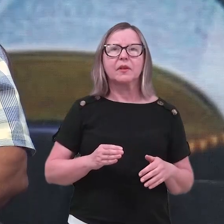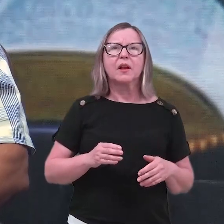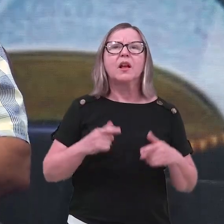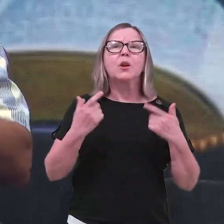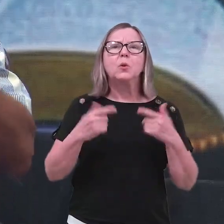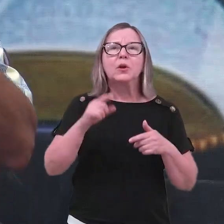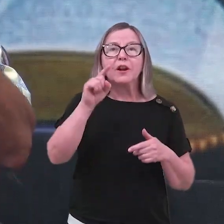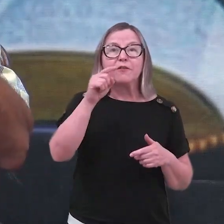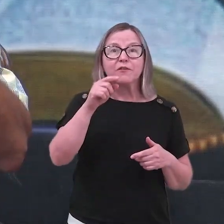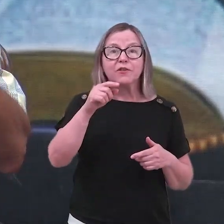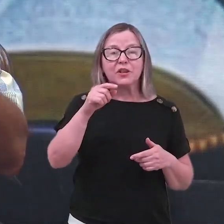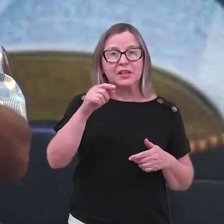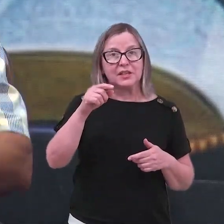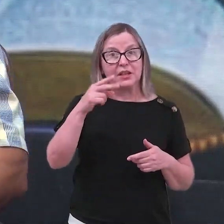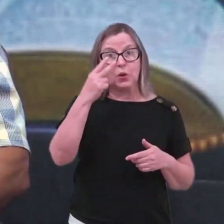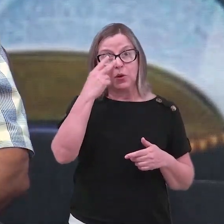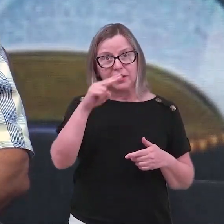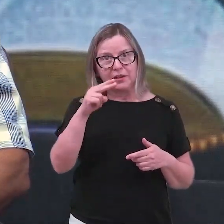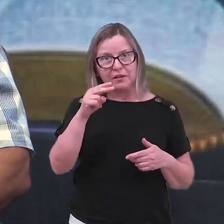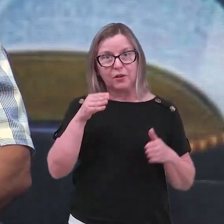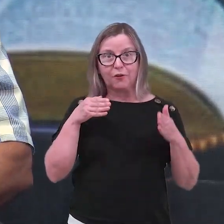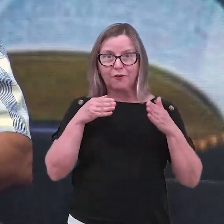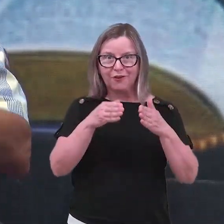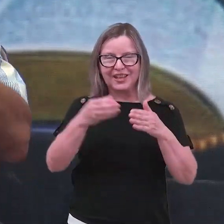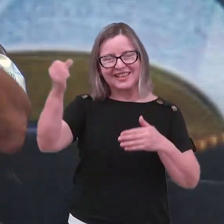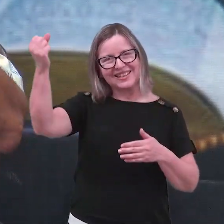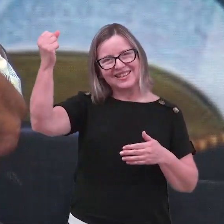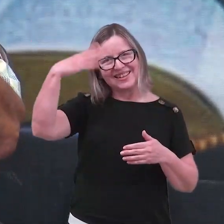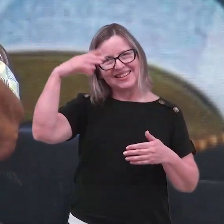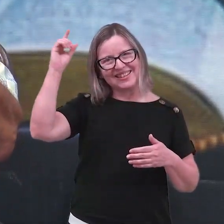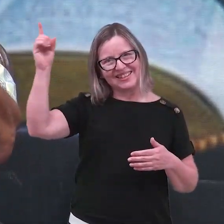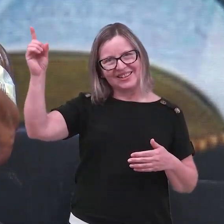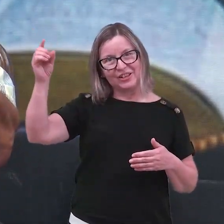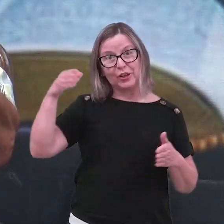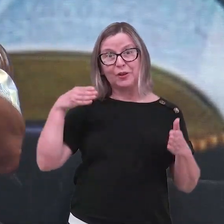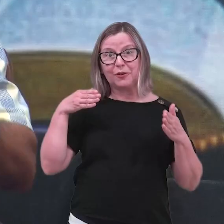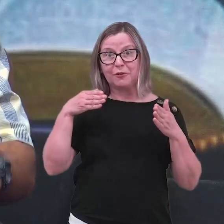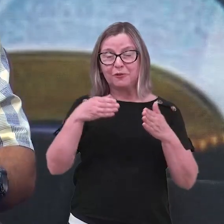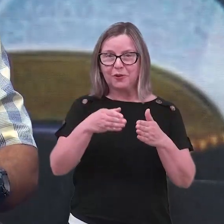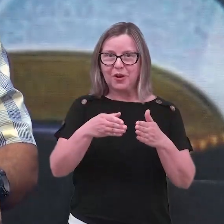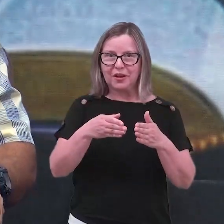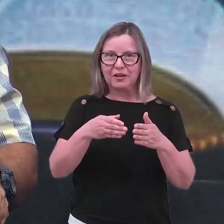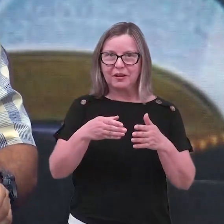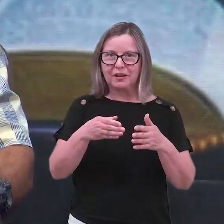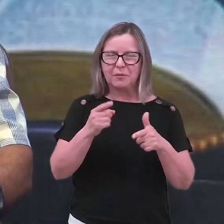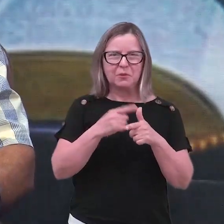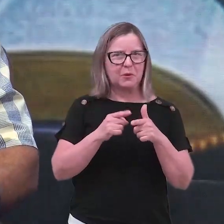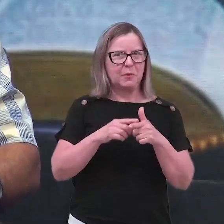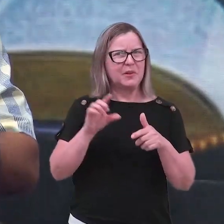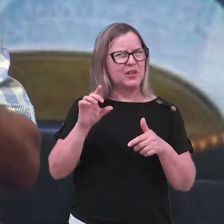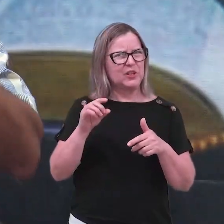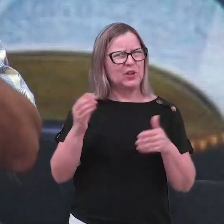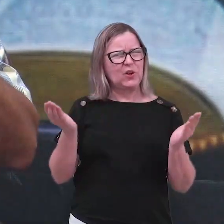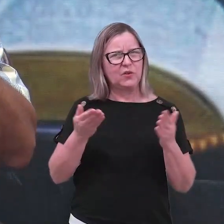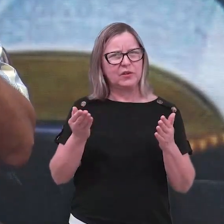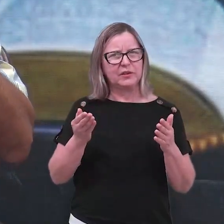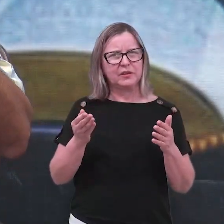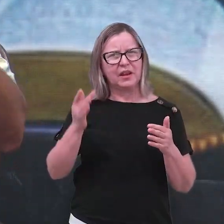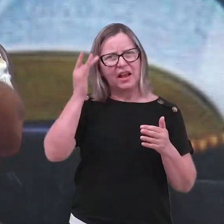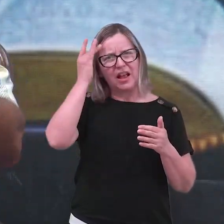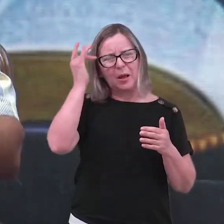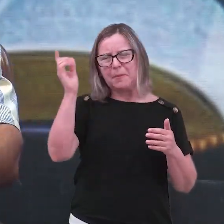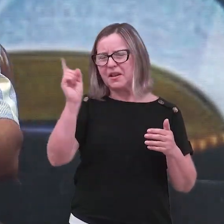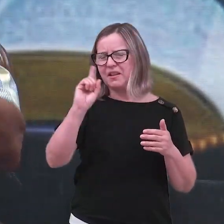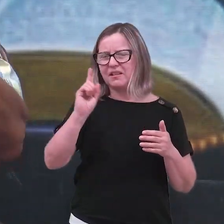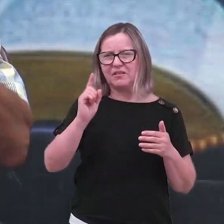olhando? Foque na graça de Deus, foque nas questões de hoje, não foque no amanhã. O amanhã não